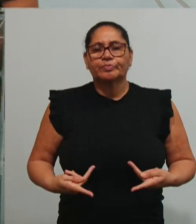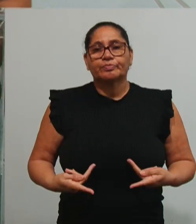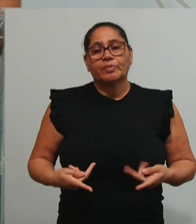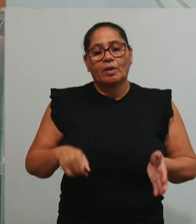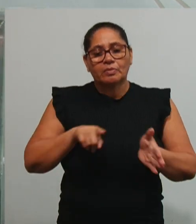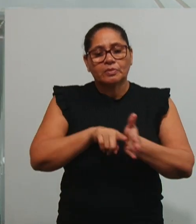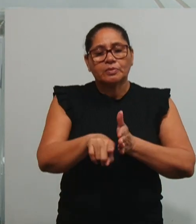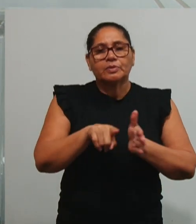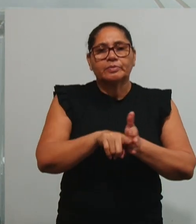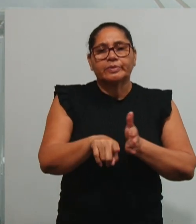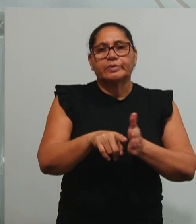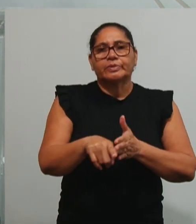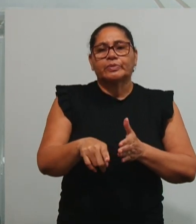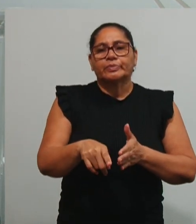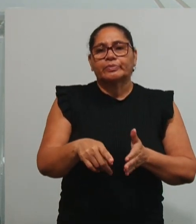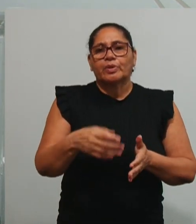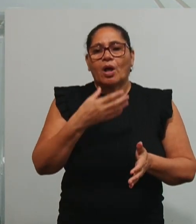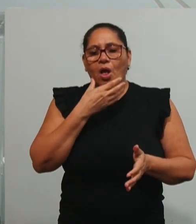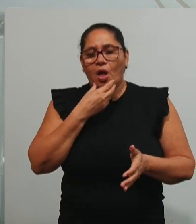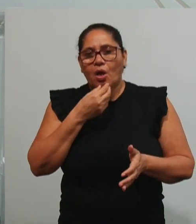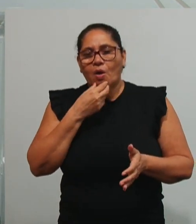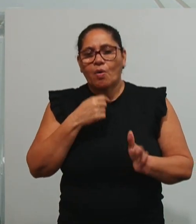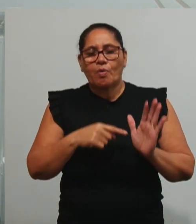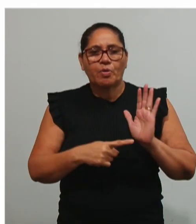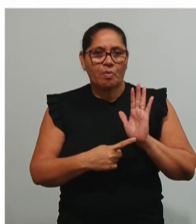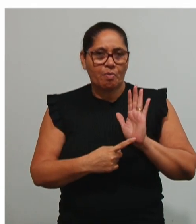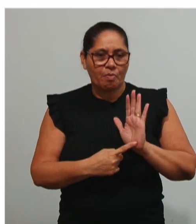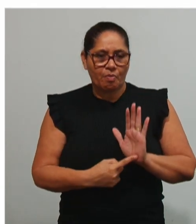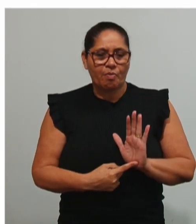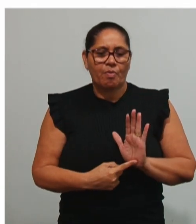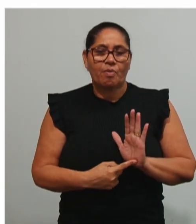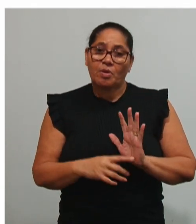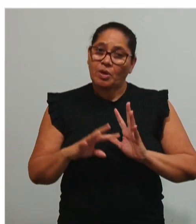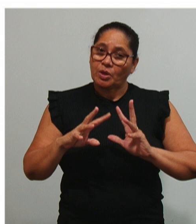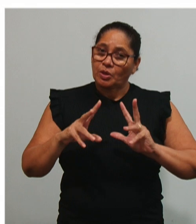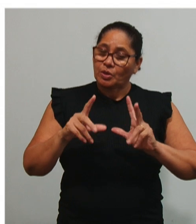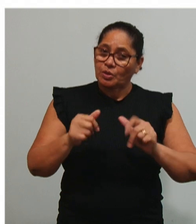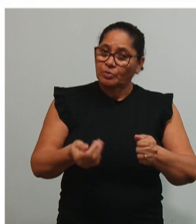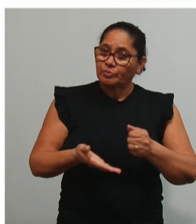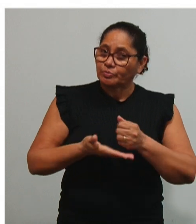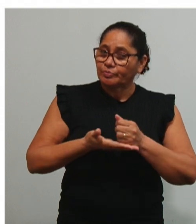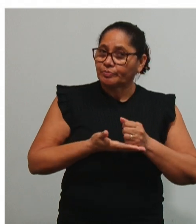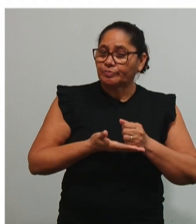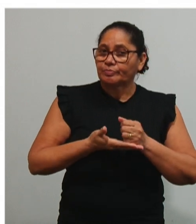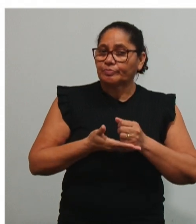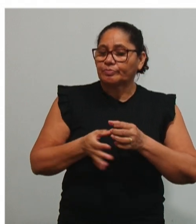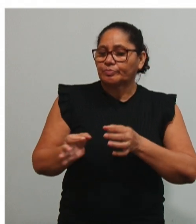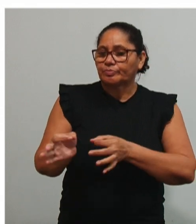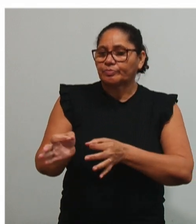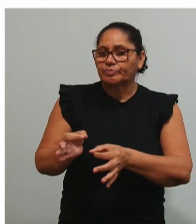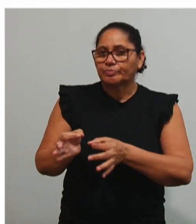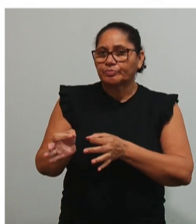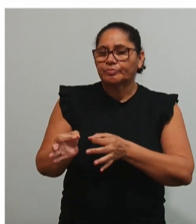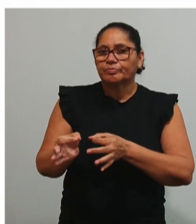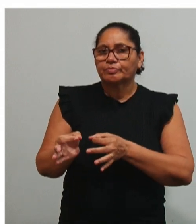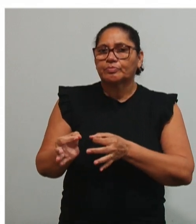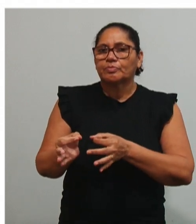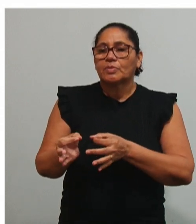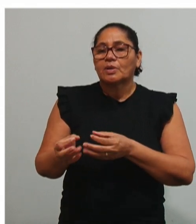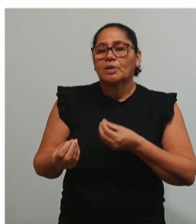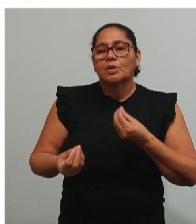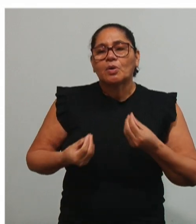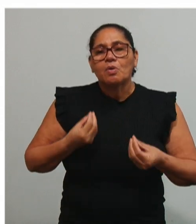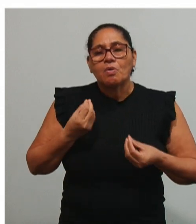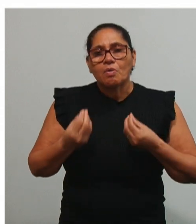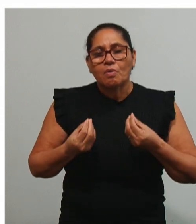o autor vem trazendo. Nem toda tomada de decisão está embasada em um planejamento, assim